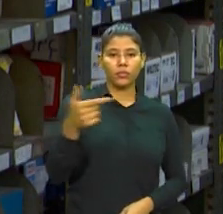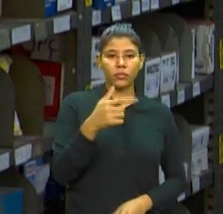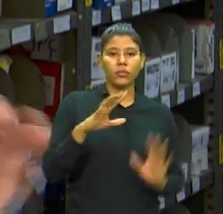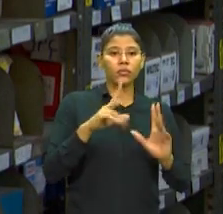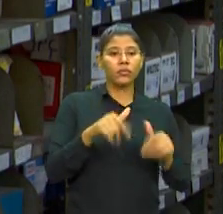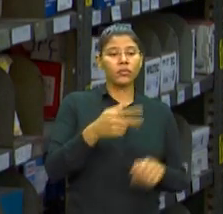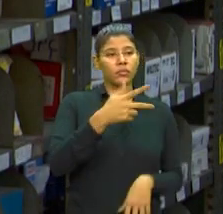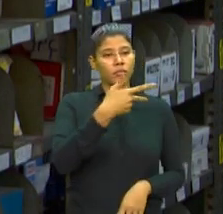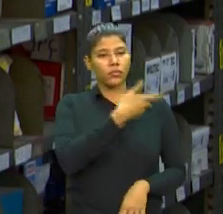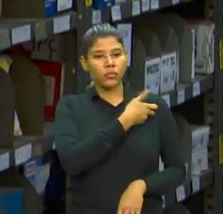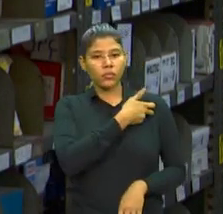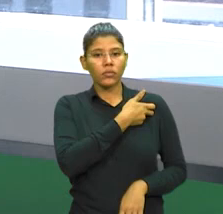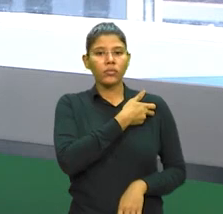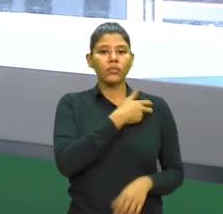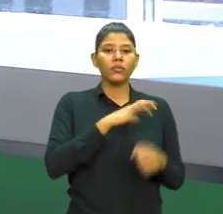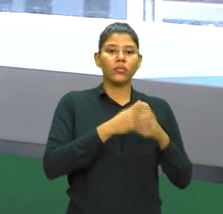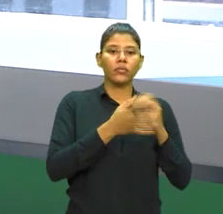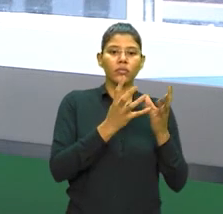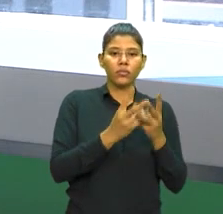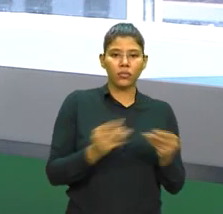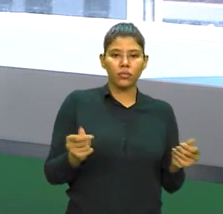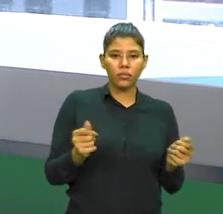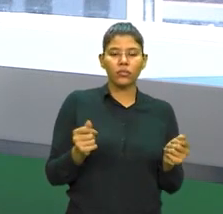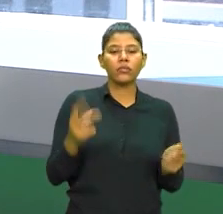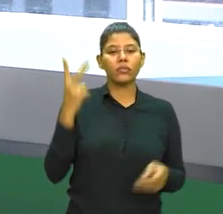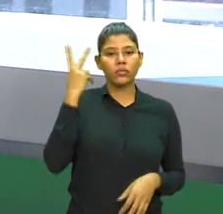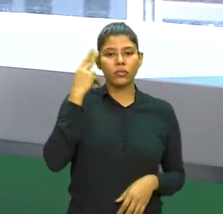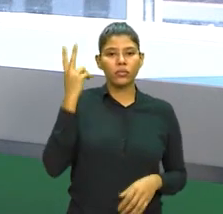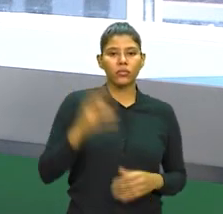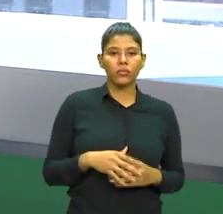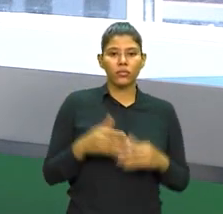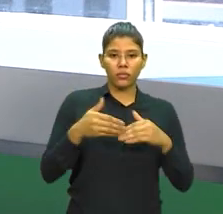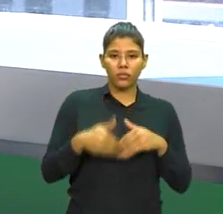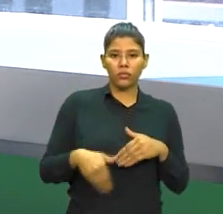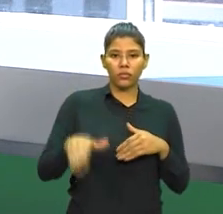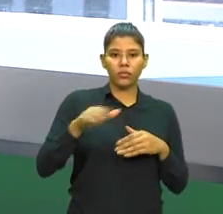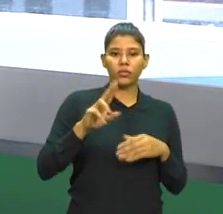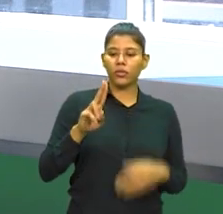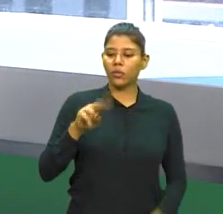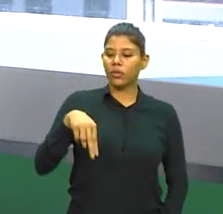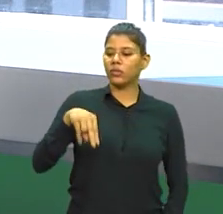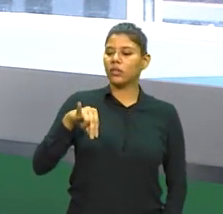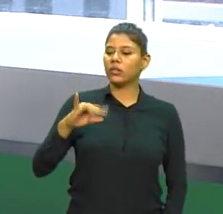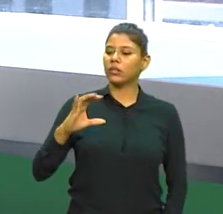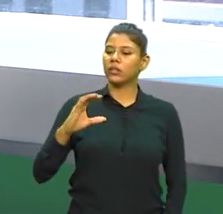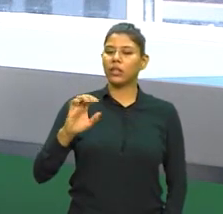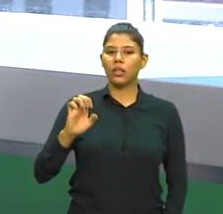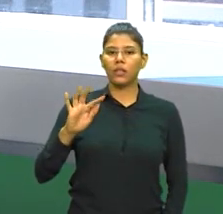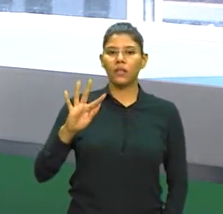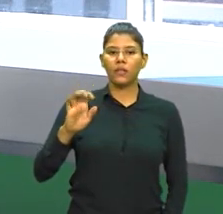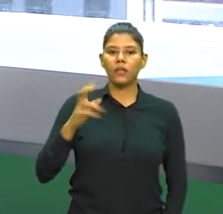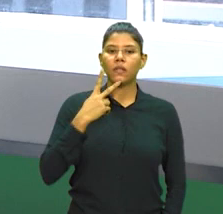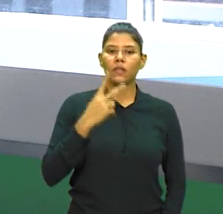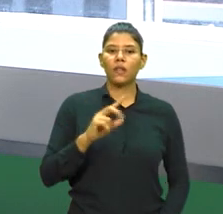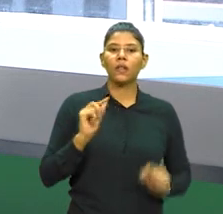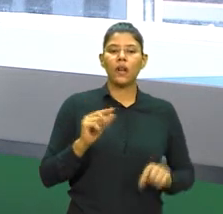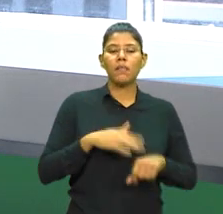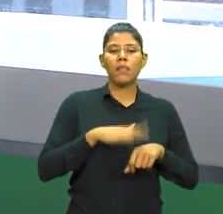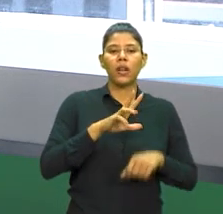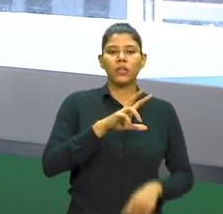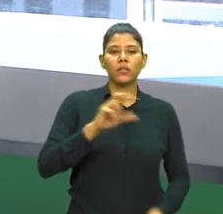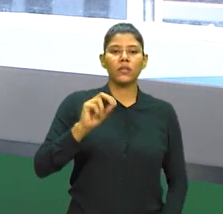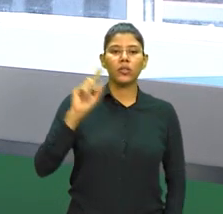e com problema resolvido veja daqui a pouco o Unicef estima que mais de 20.000 estudantes